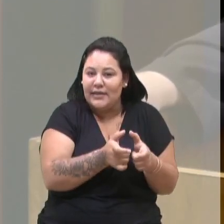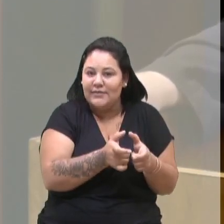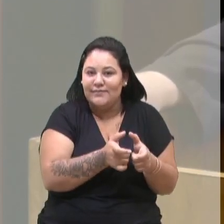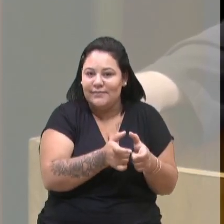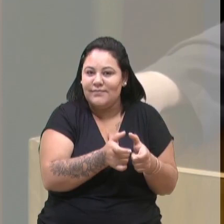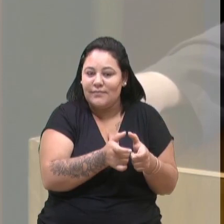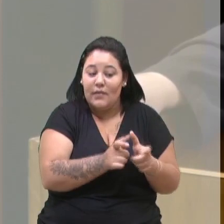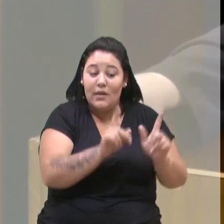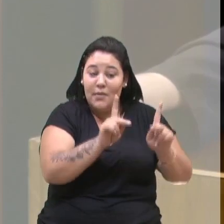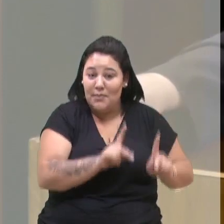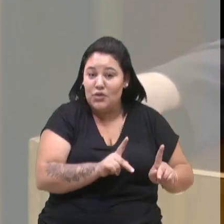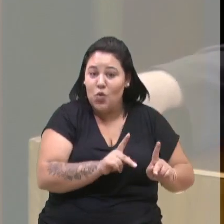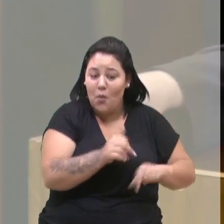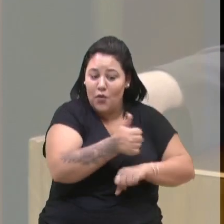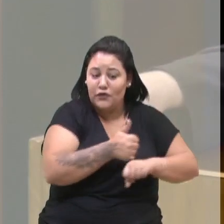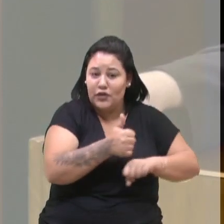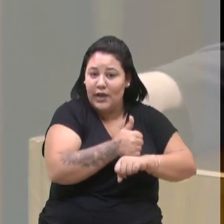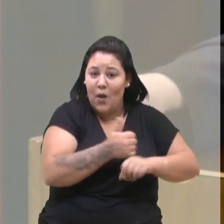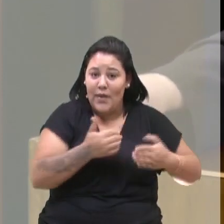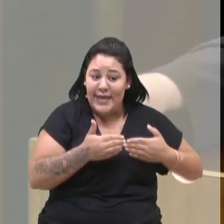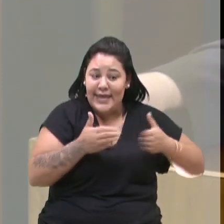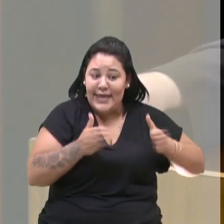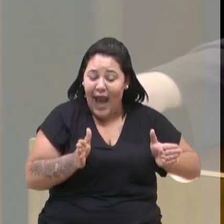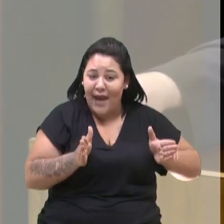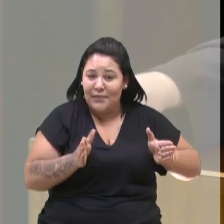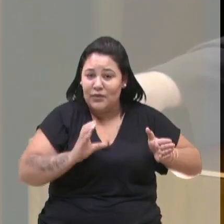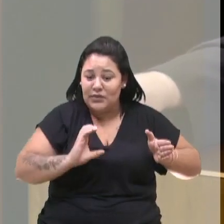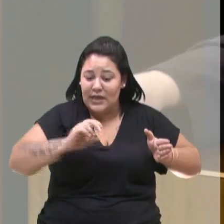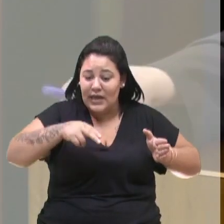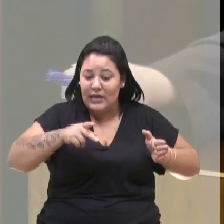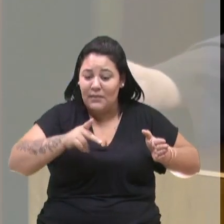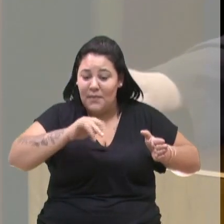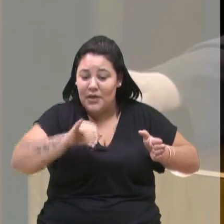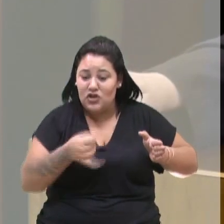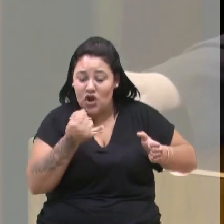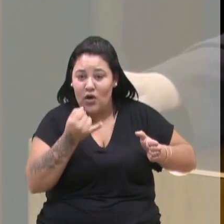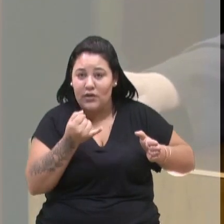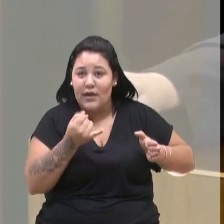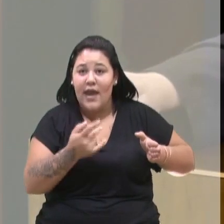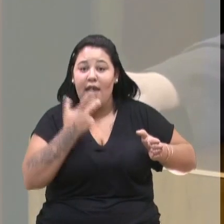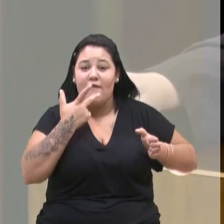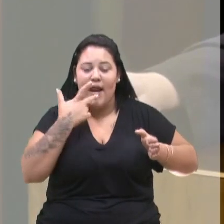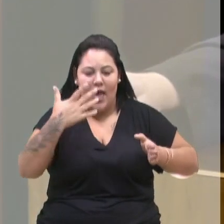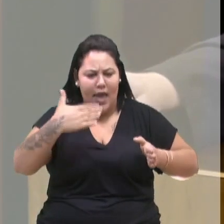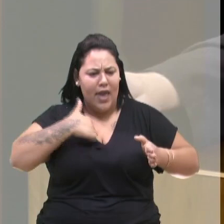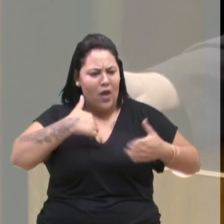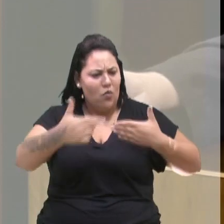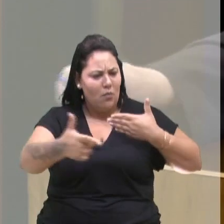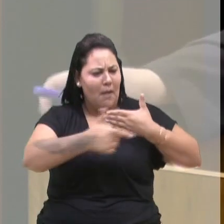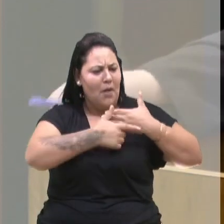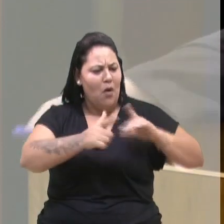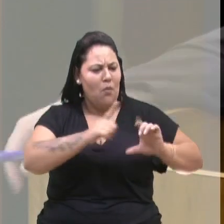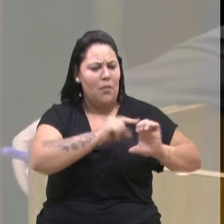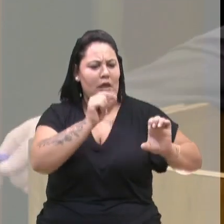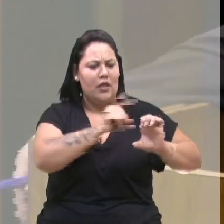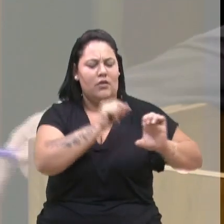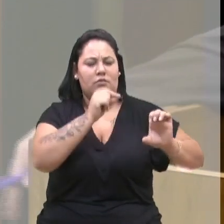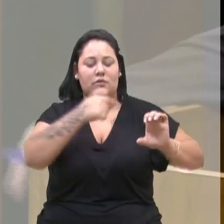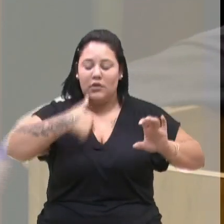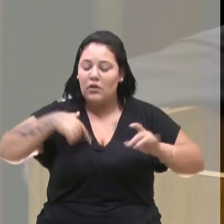aquela pessoa com um CNPJ e se diz, a partir de hoje eu sou empresário. Então, eu fiz